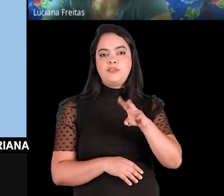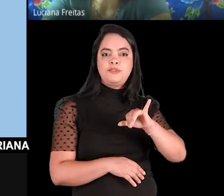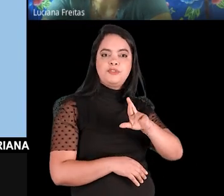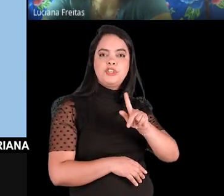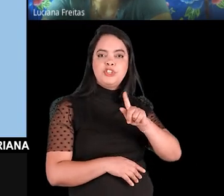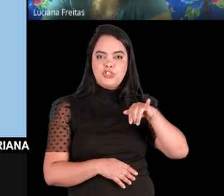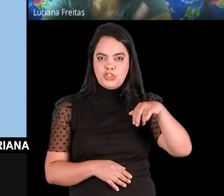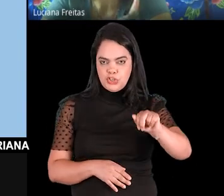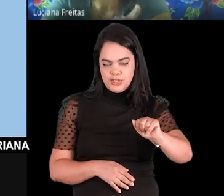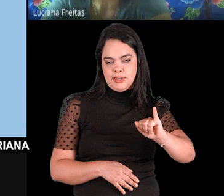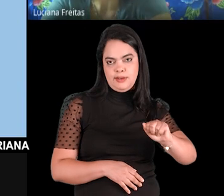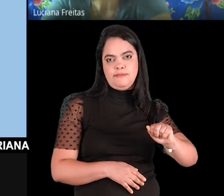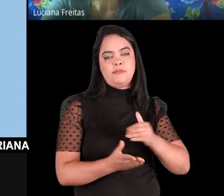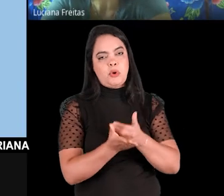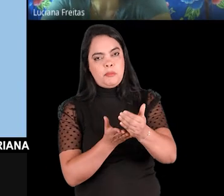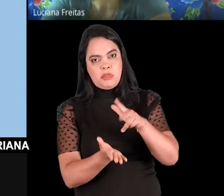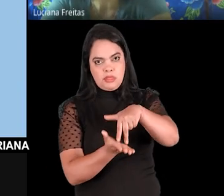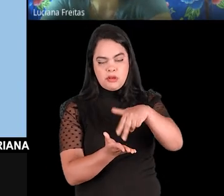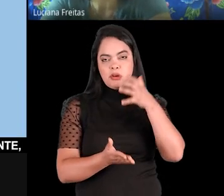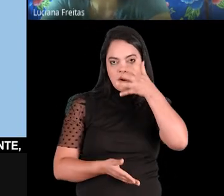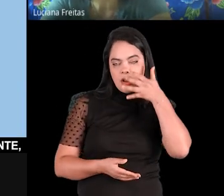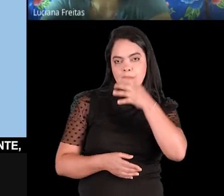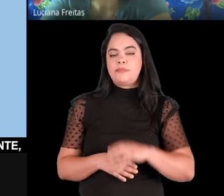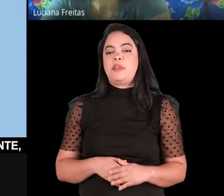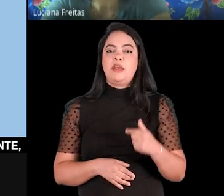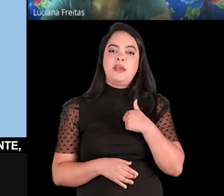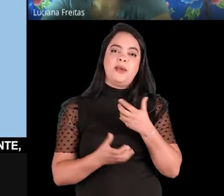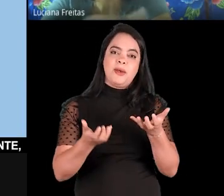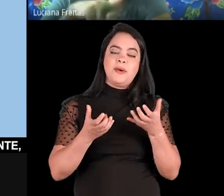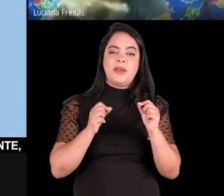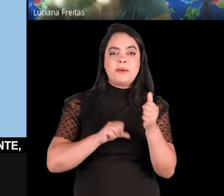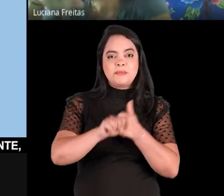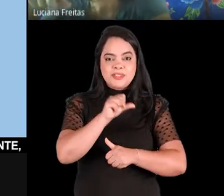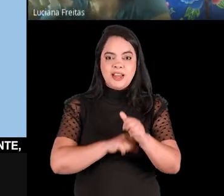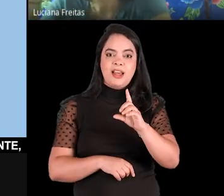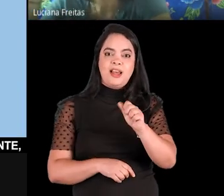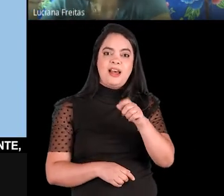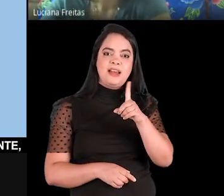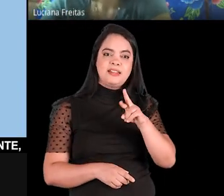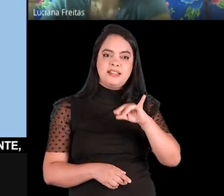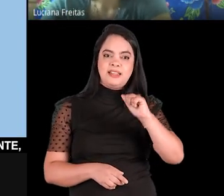eu só queria fazer só uma alteração aí, porque a Adriana pegou do meu currículo e eu vi que eu não